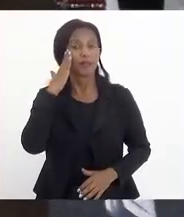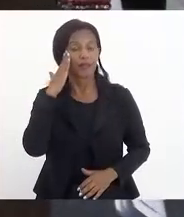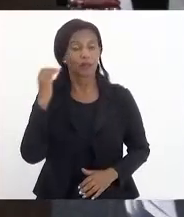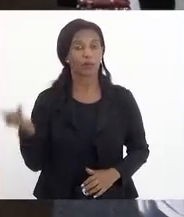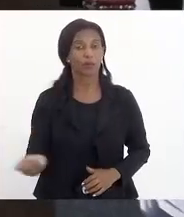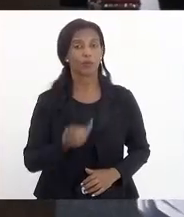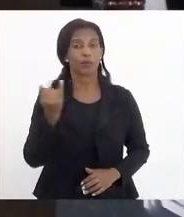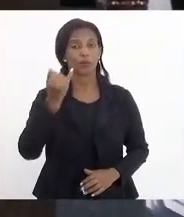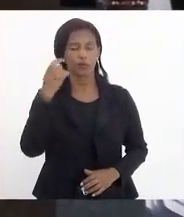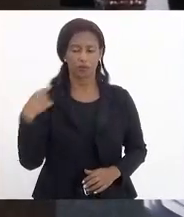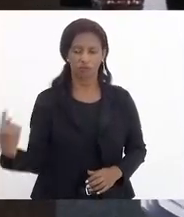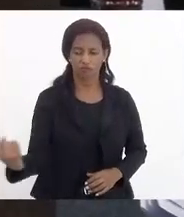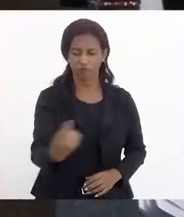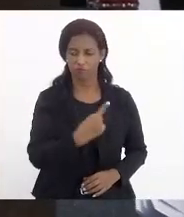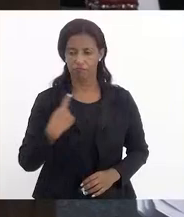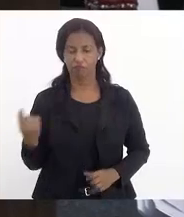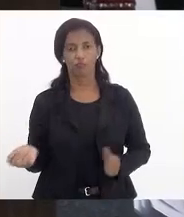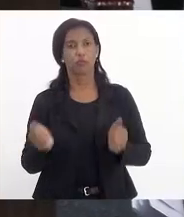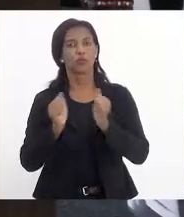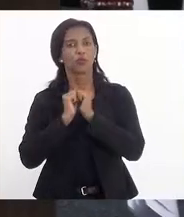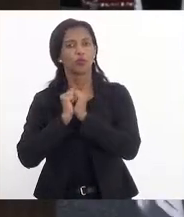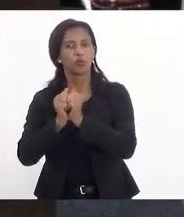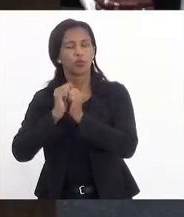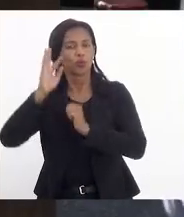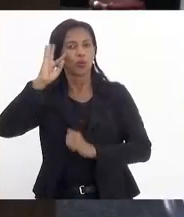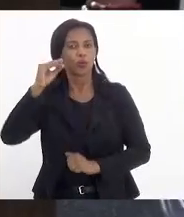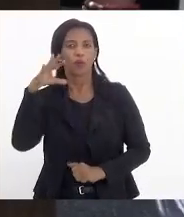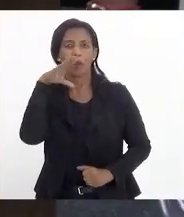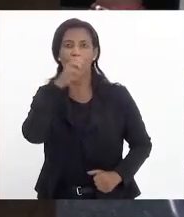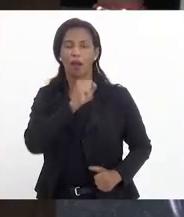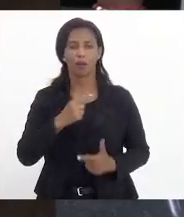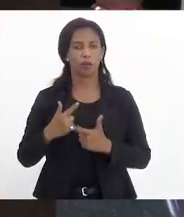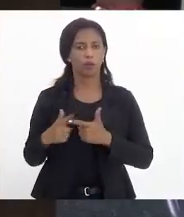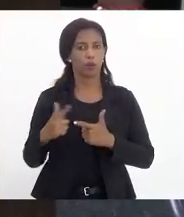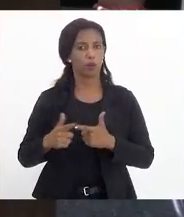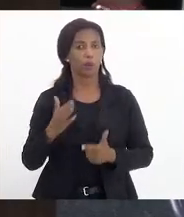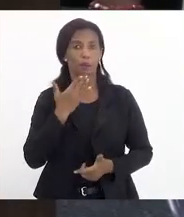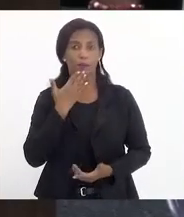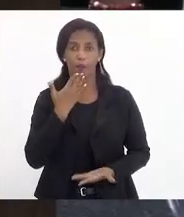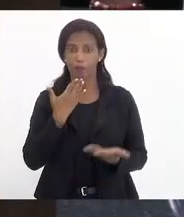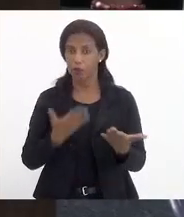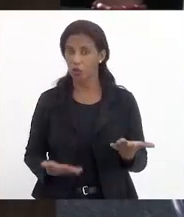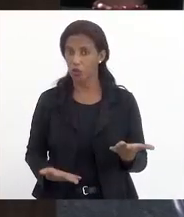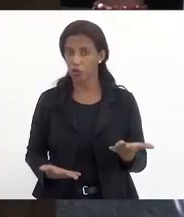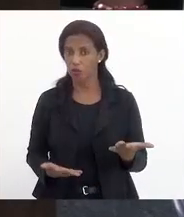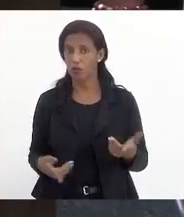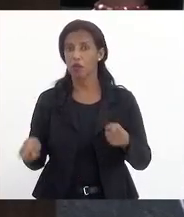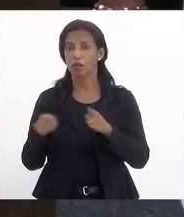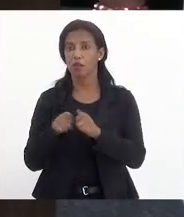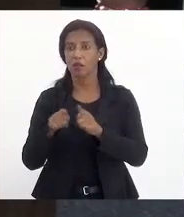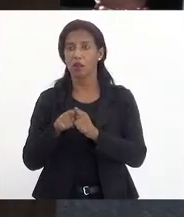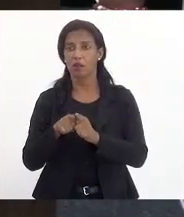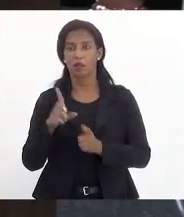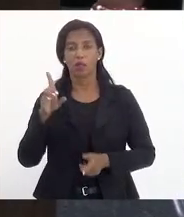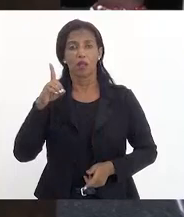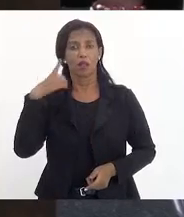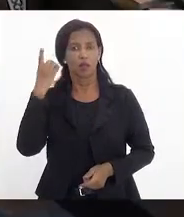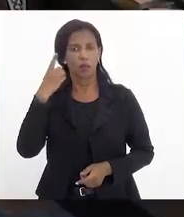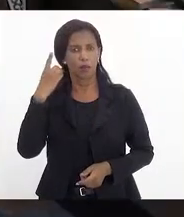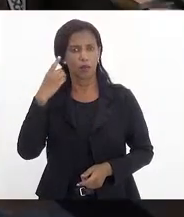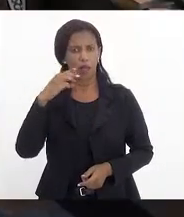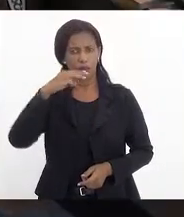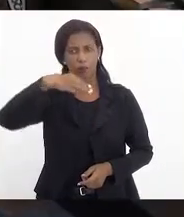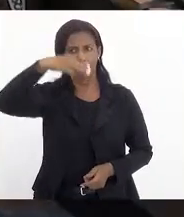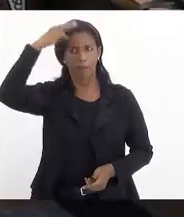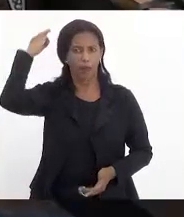importante a gente construir essa solução imediata, mas pedindo a anuência do deputado Márcio